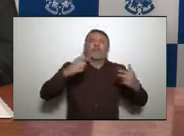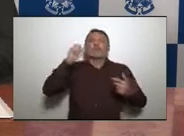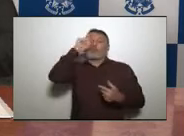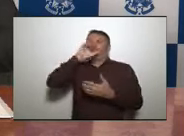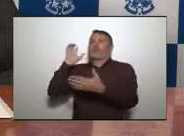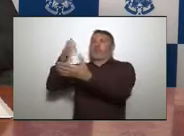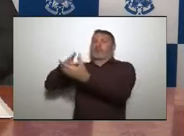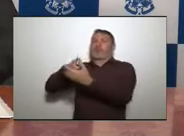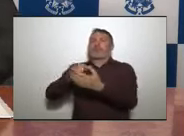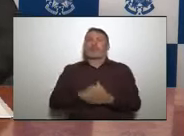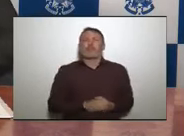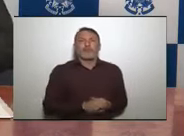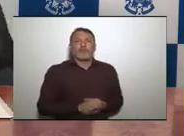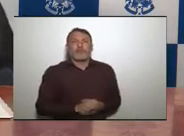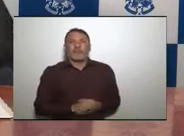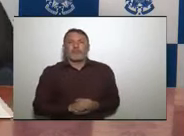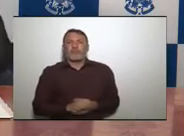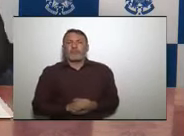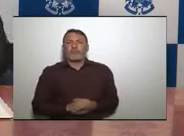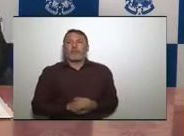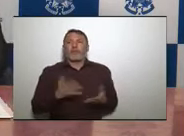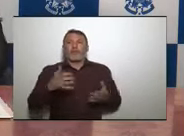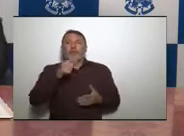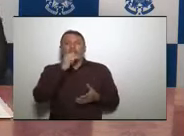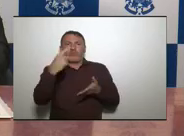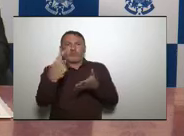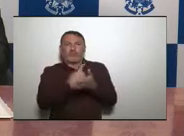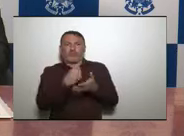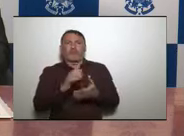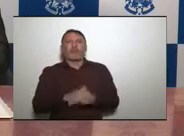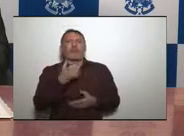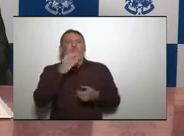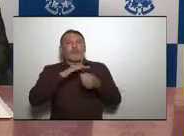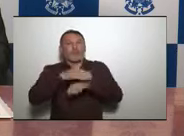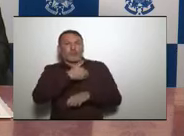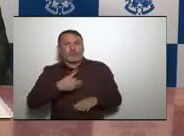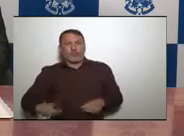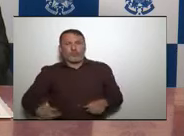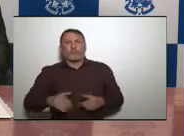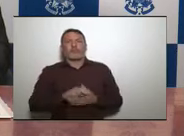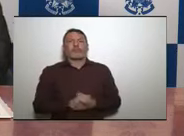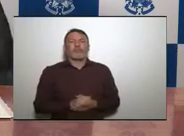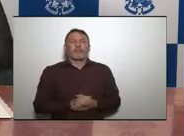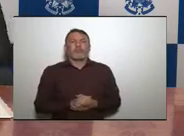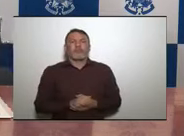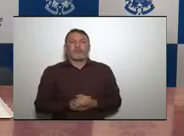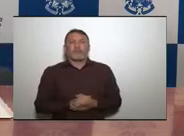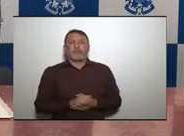Tá? Agora, Jadna. Boa noite, governador. Está me ouvindo? Estou ouvindo bem,